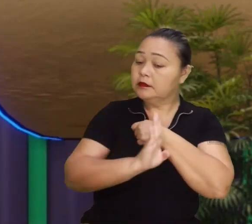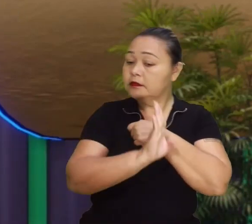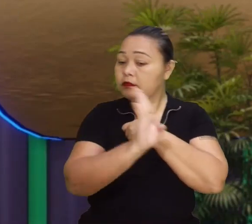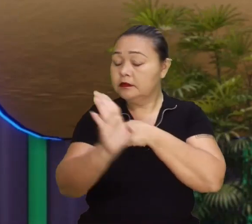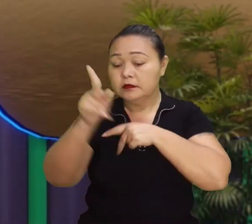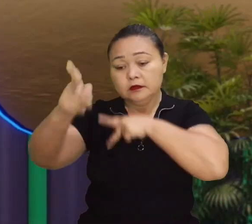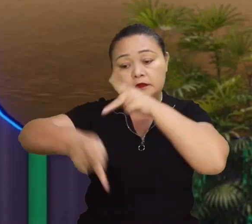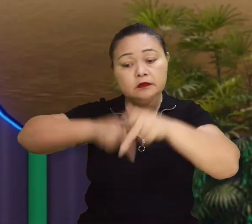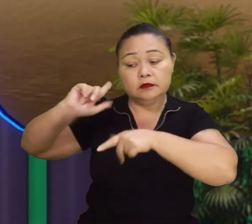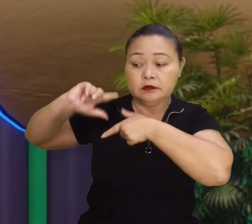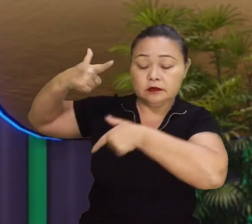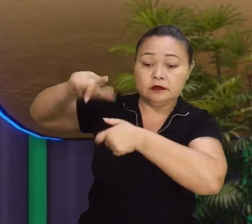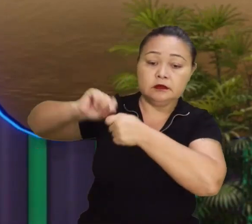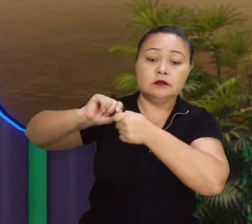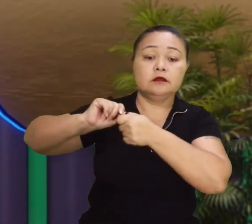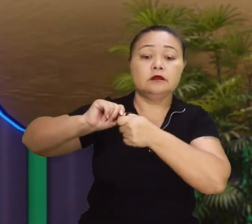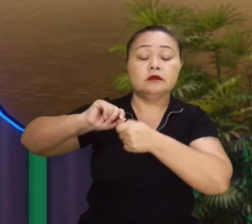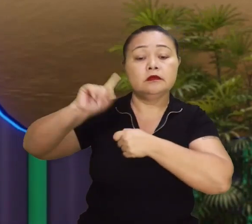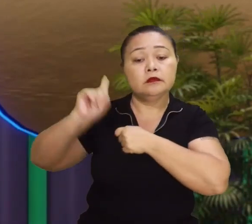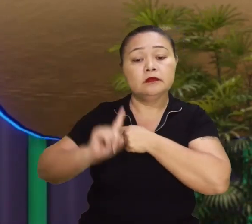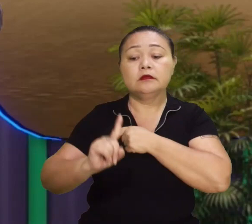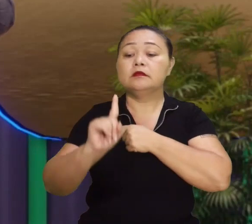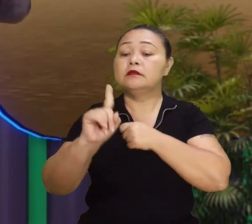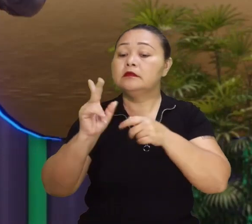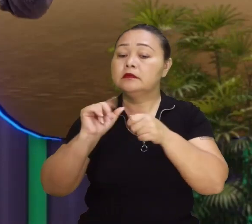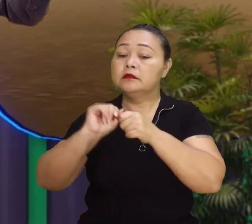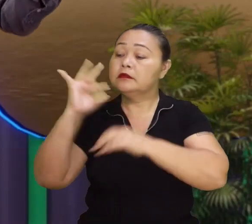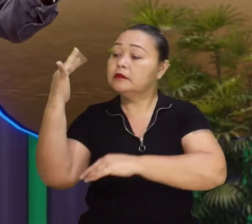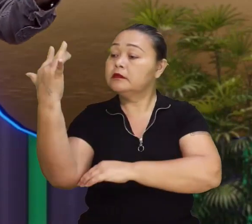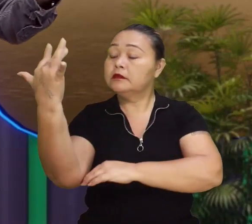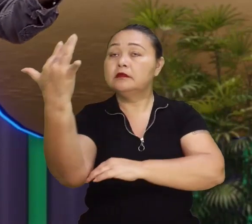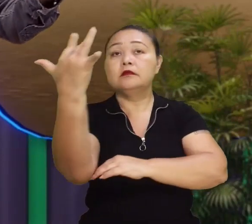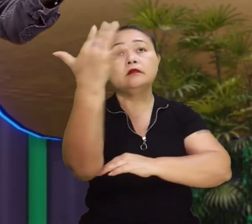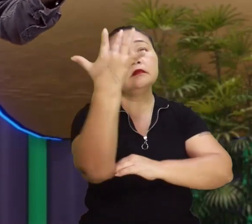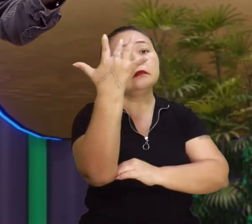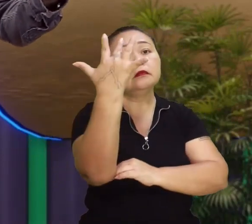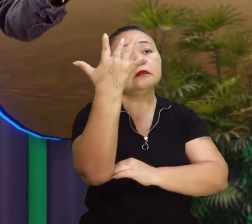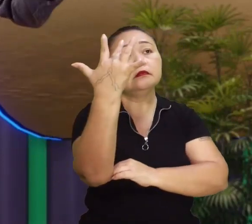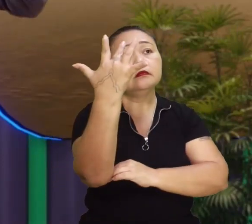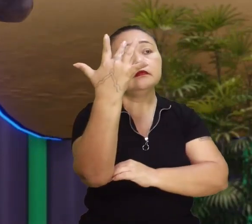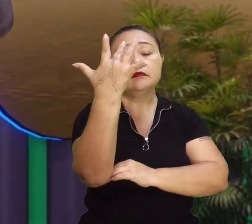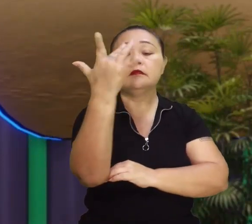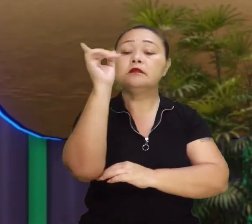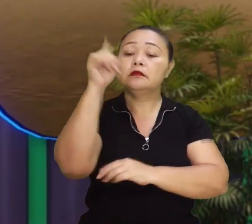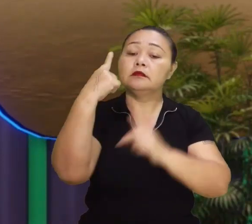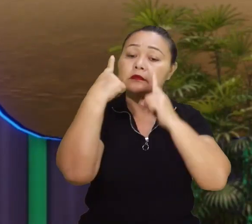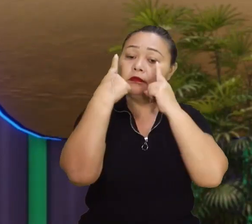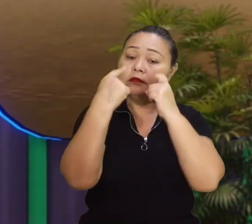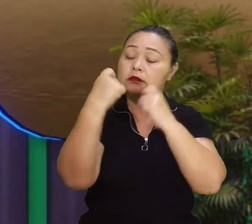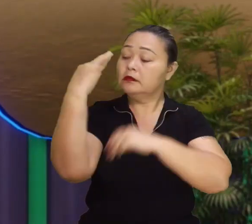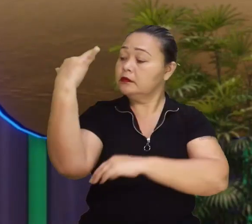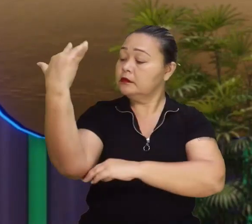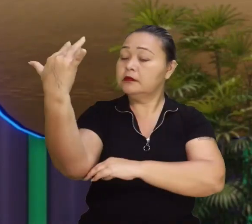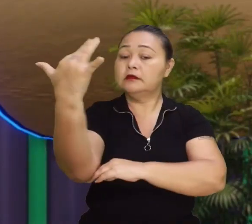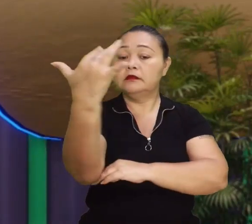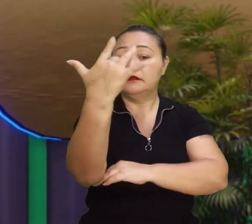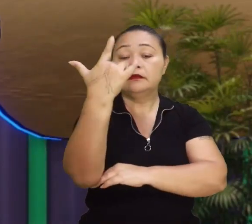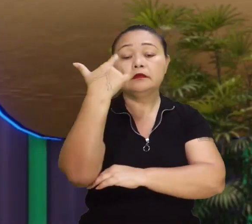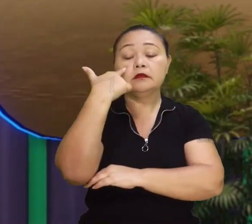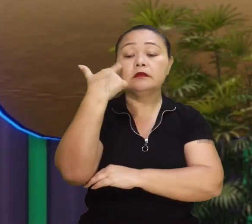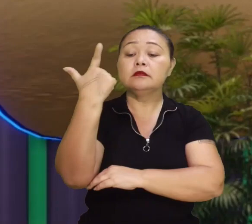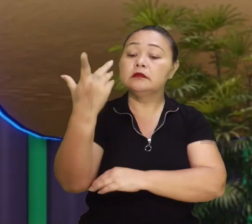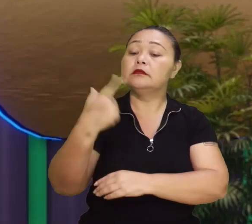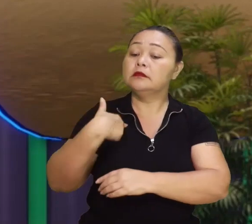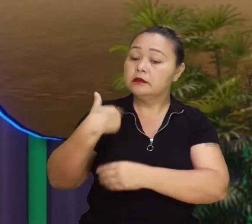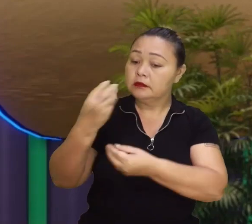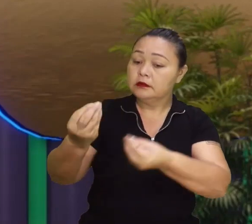uma população tradicional, que vive da floresta em pé. Para ele, o interessante é a floresta em pé, para ele se